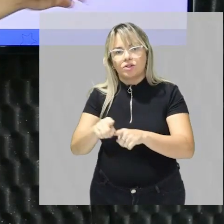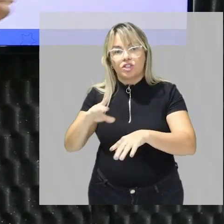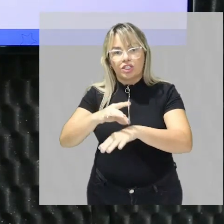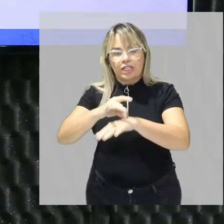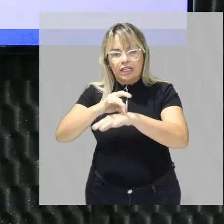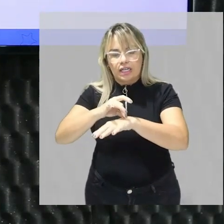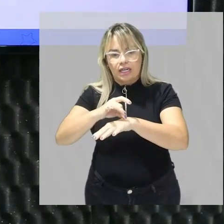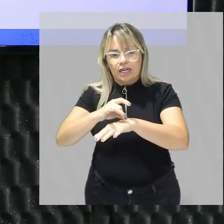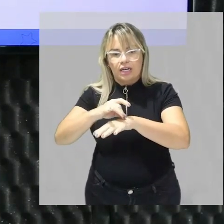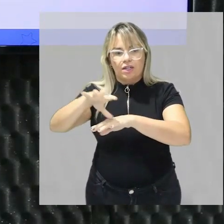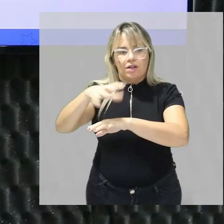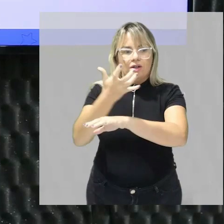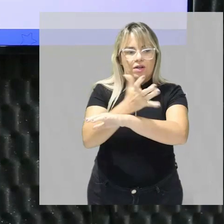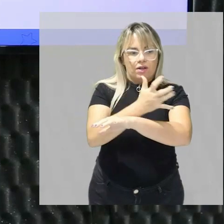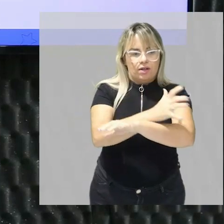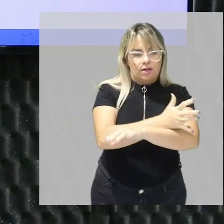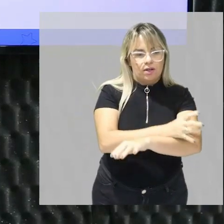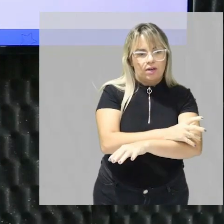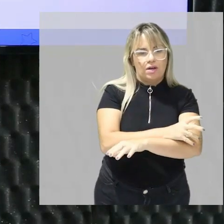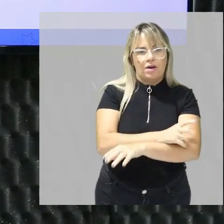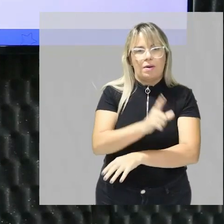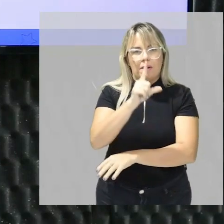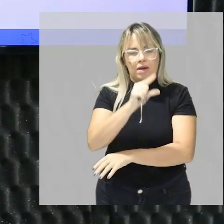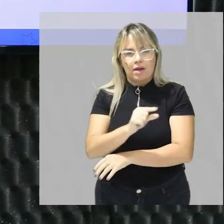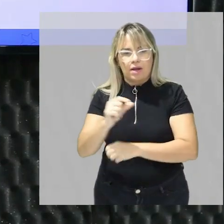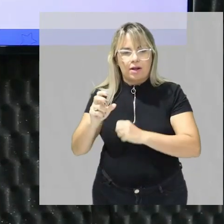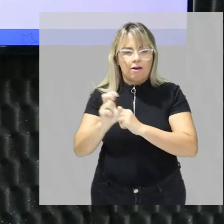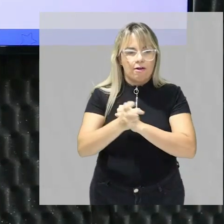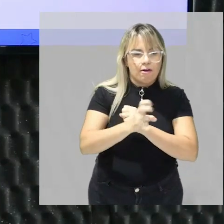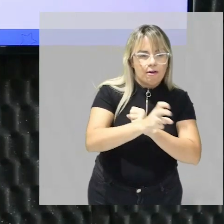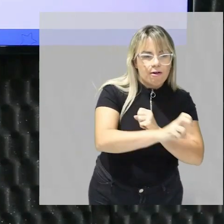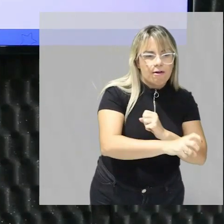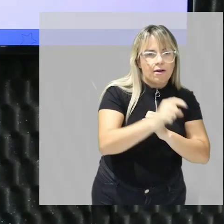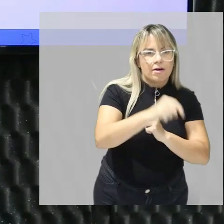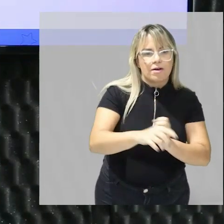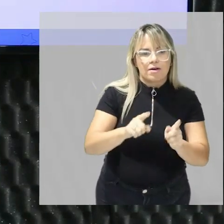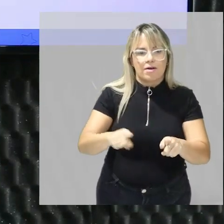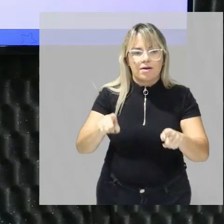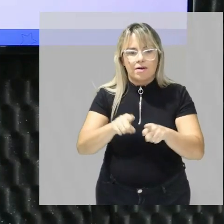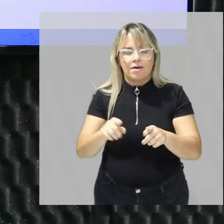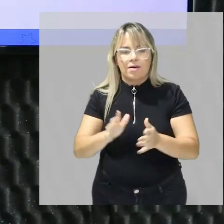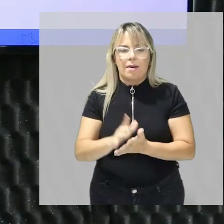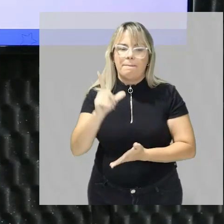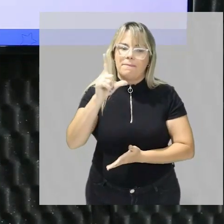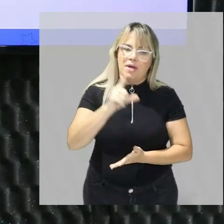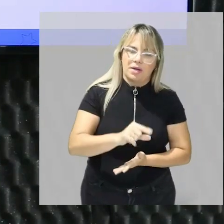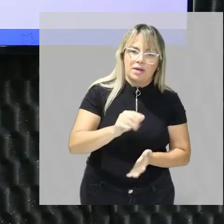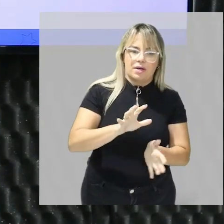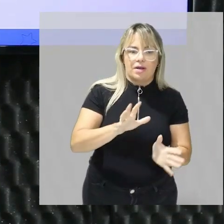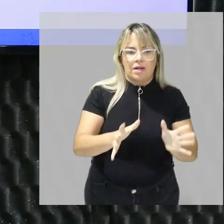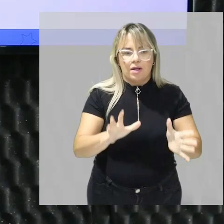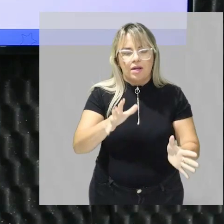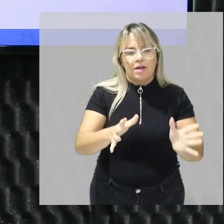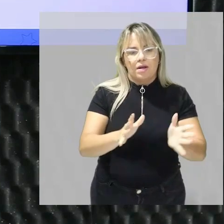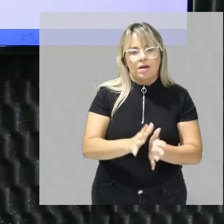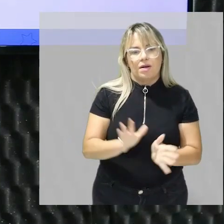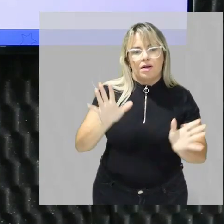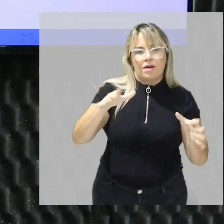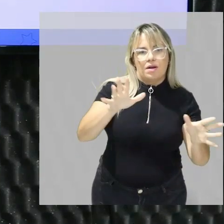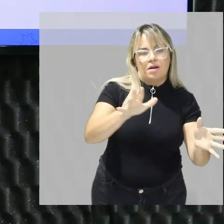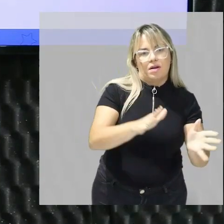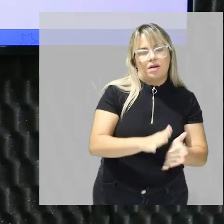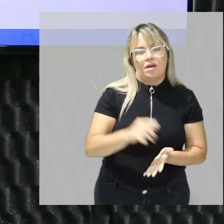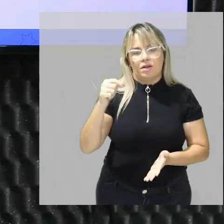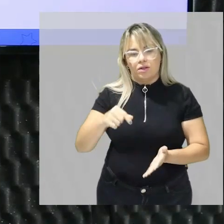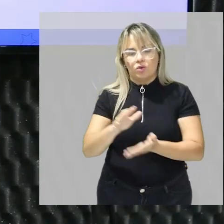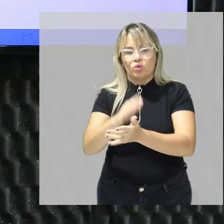vegetal, alimenta-se de roedores, pequenos répteis, aves, alimentação totalmente diferente. Então, eu tenho hábitos